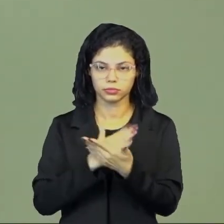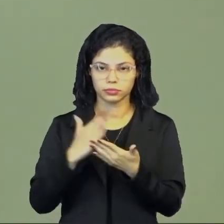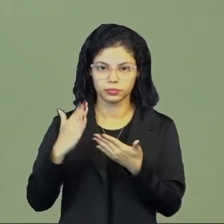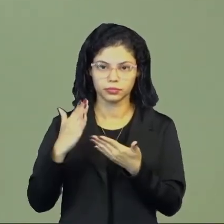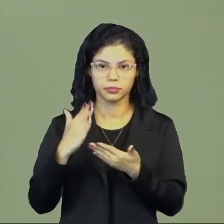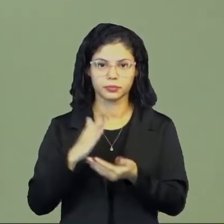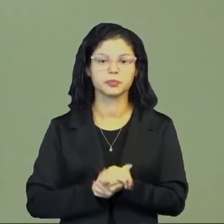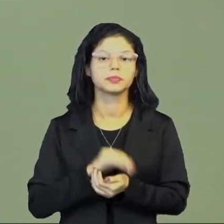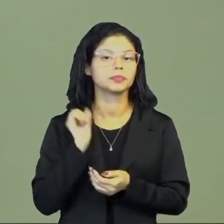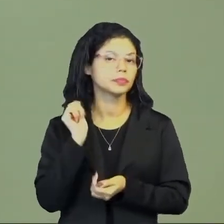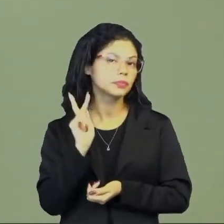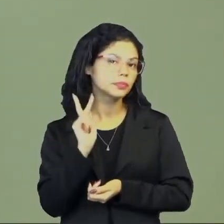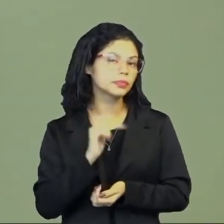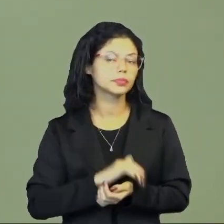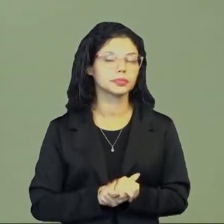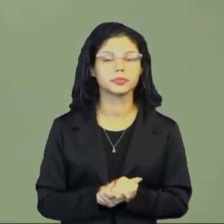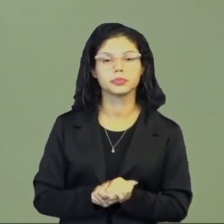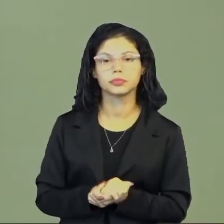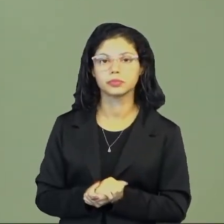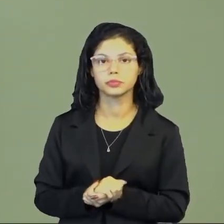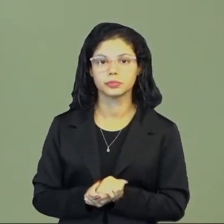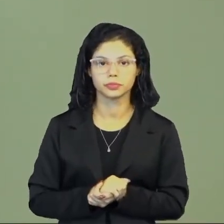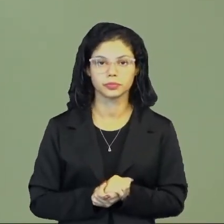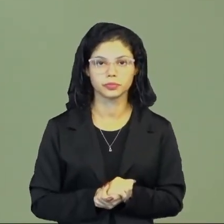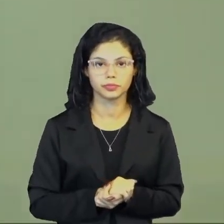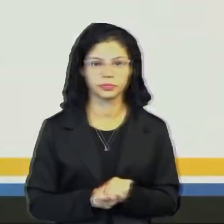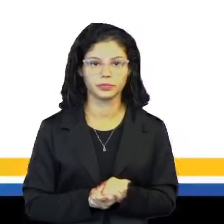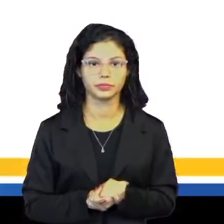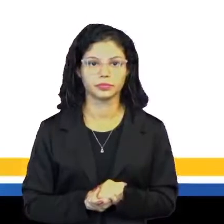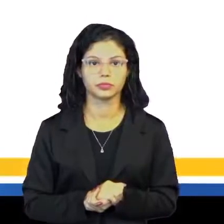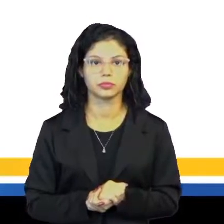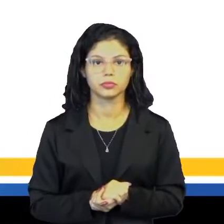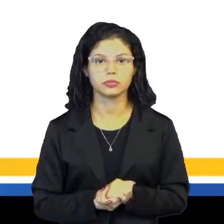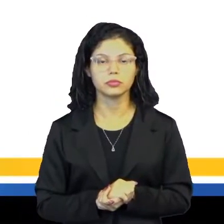inicial, certo? Então, coloquem aí, tá?